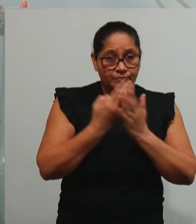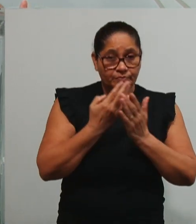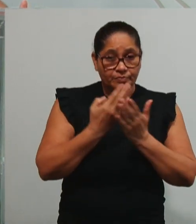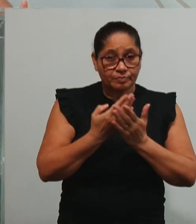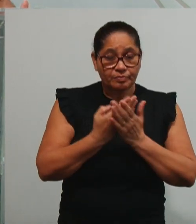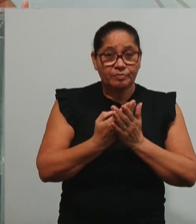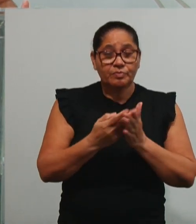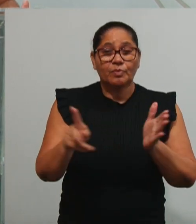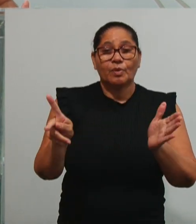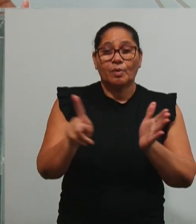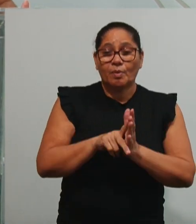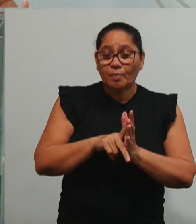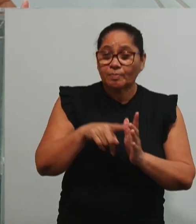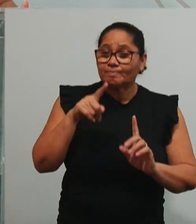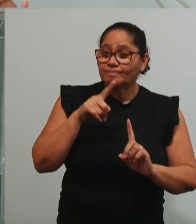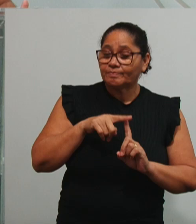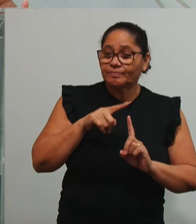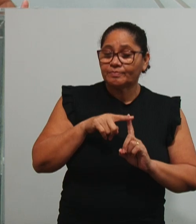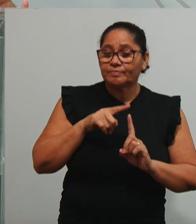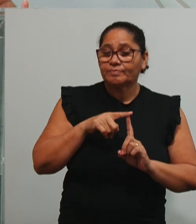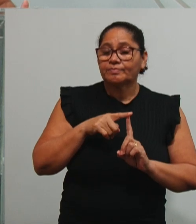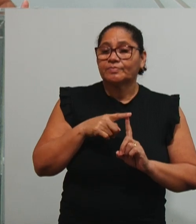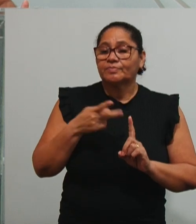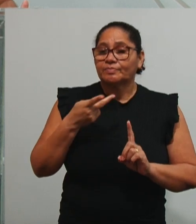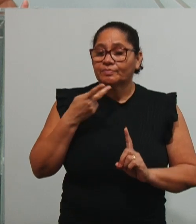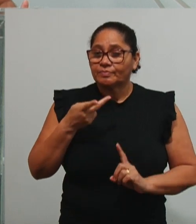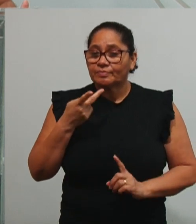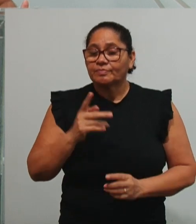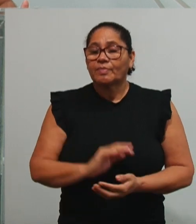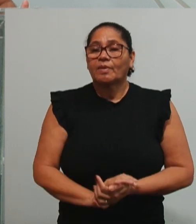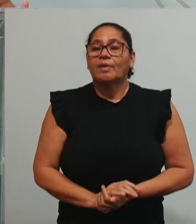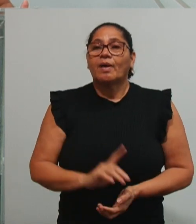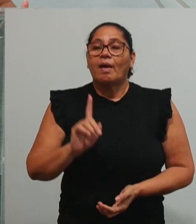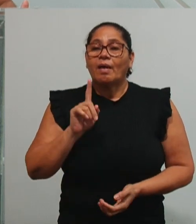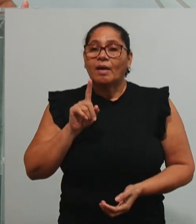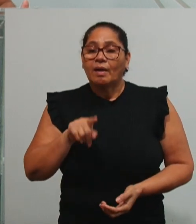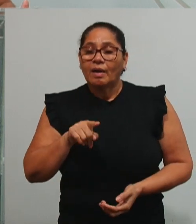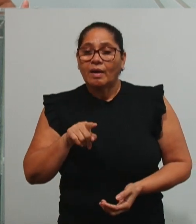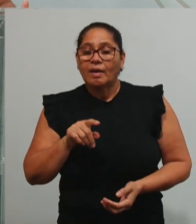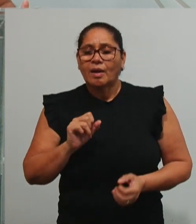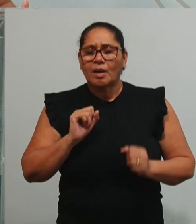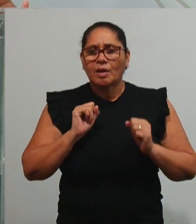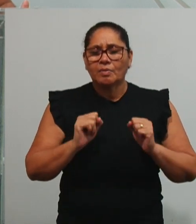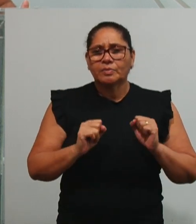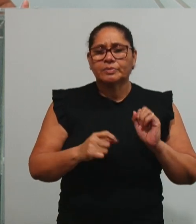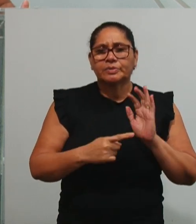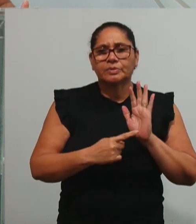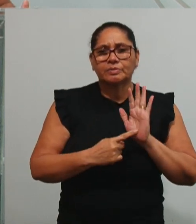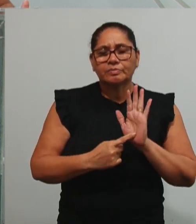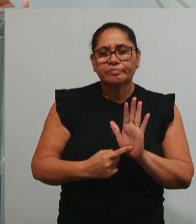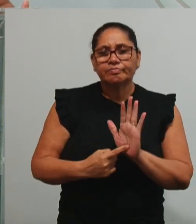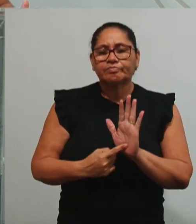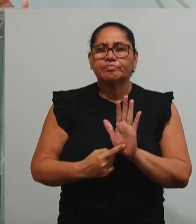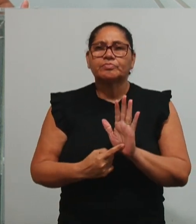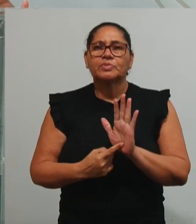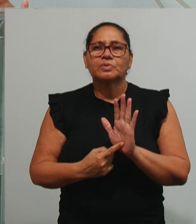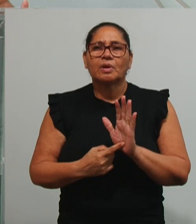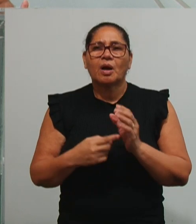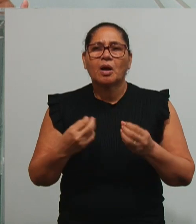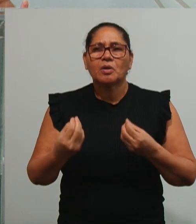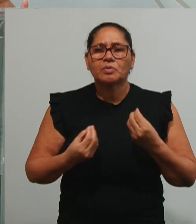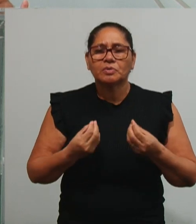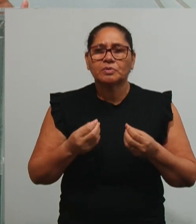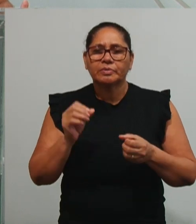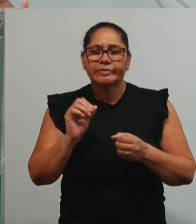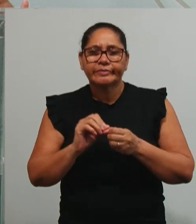o próprio título dessa aula já diz, é a gente poder trazer para vocês uma perspectiva